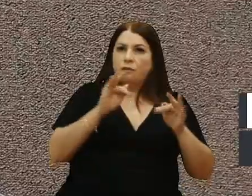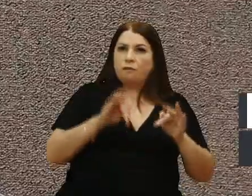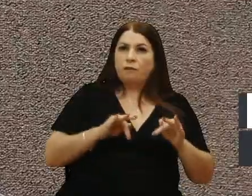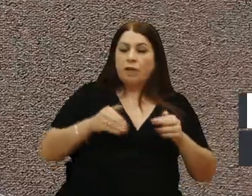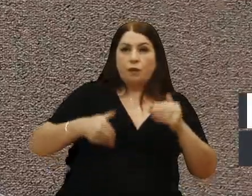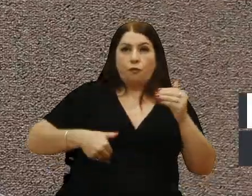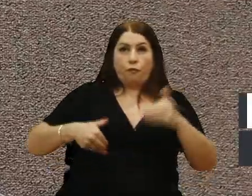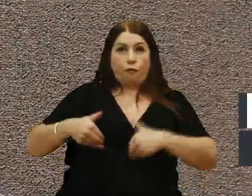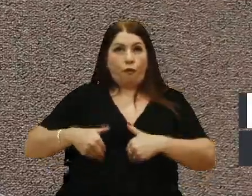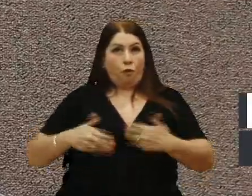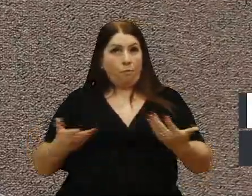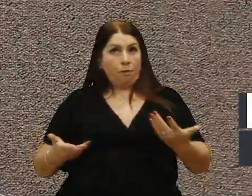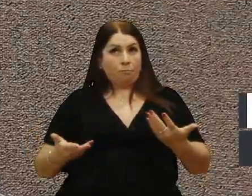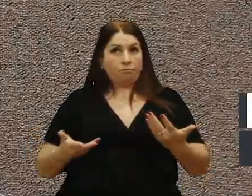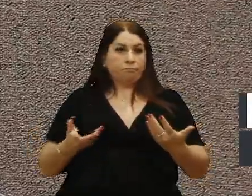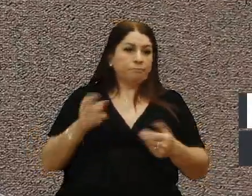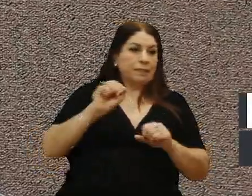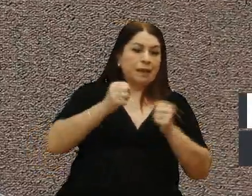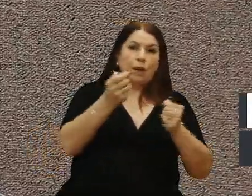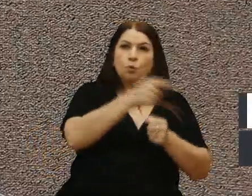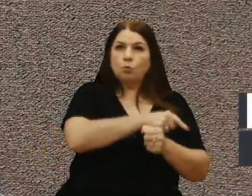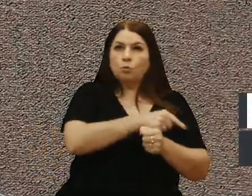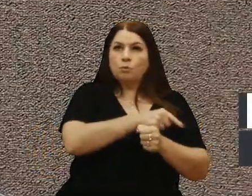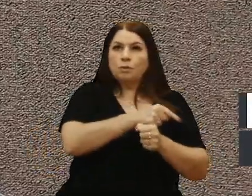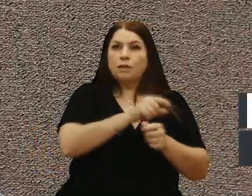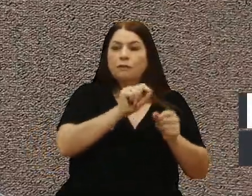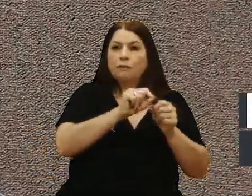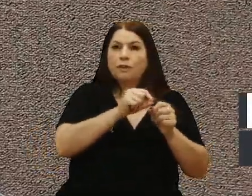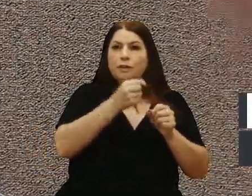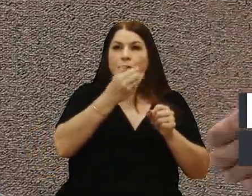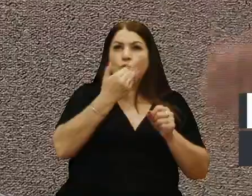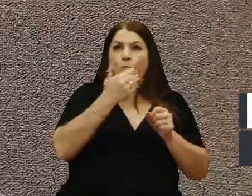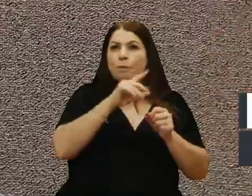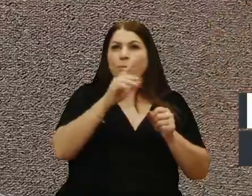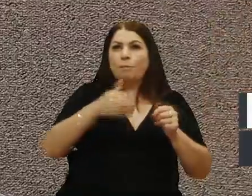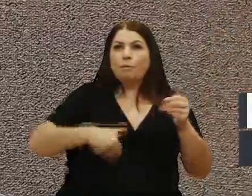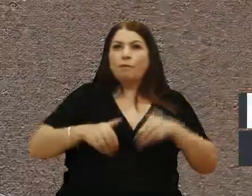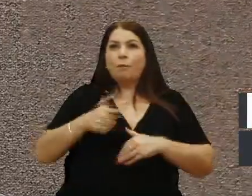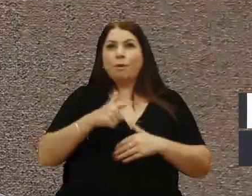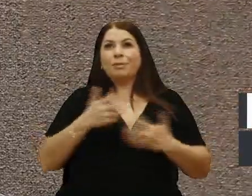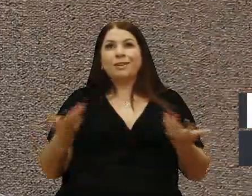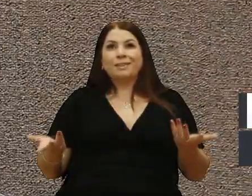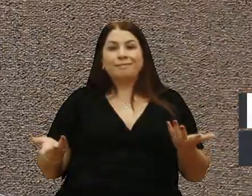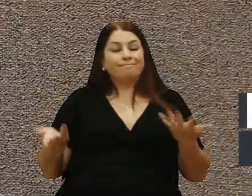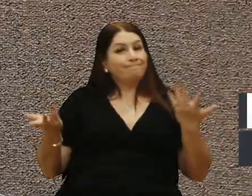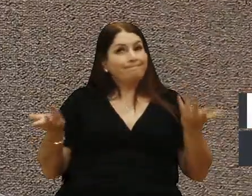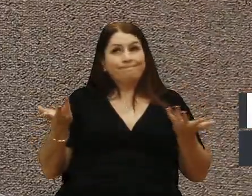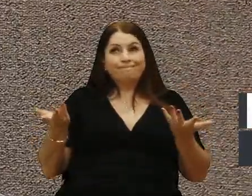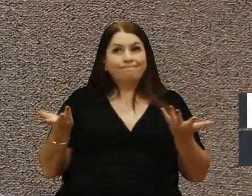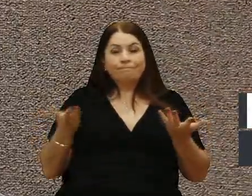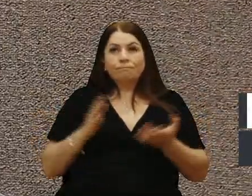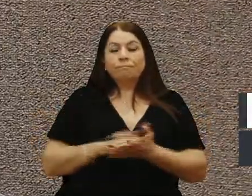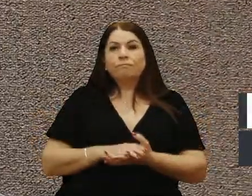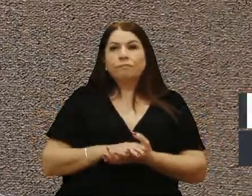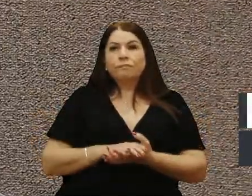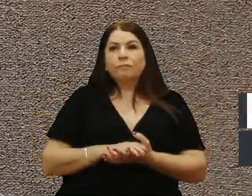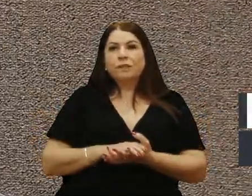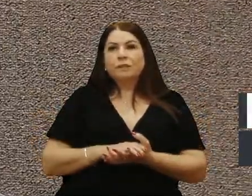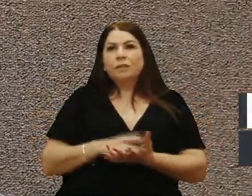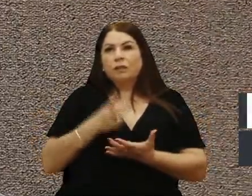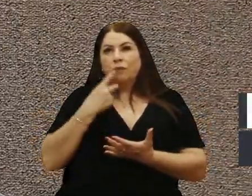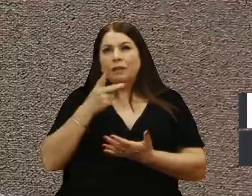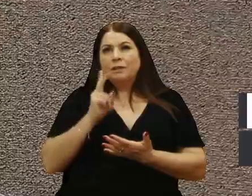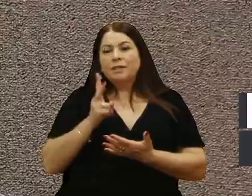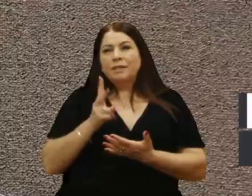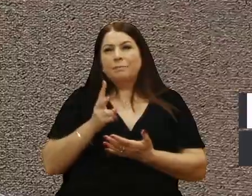fome, detona com aquele que produz o alimento para que a fome não exista. Então, isso eu digo sempre,